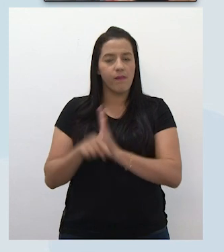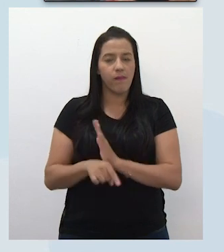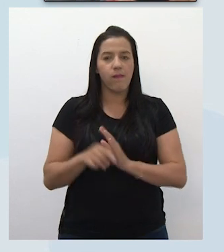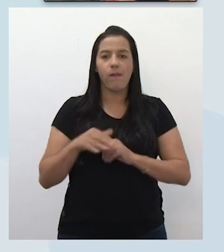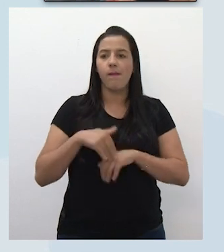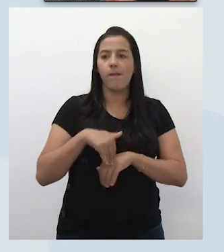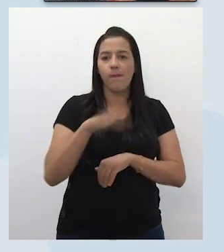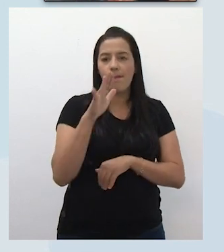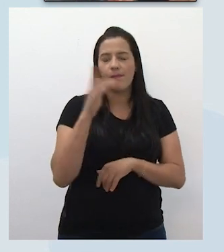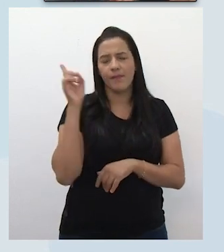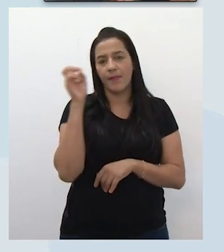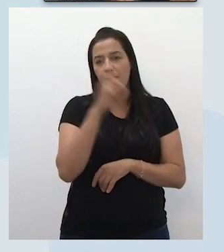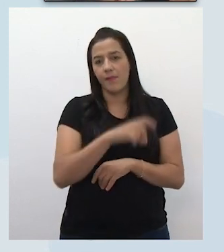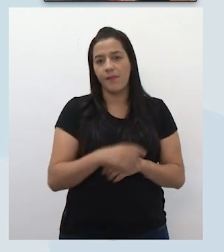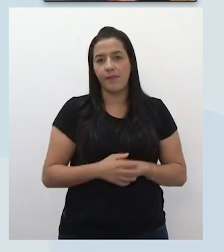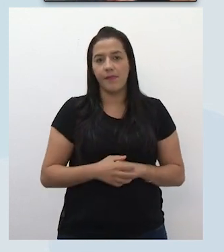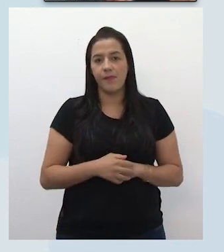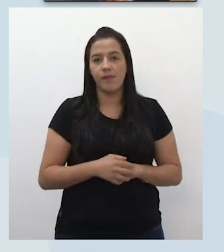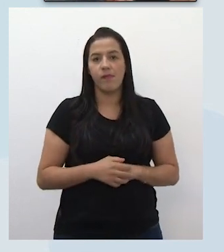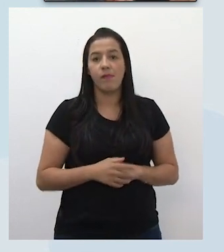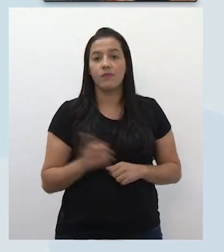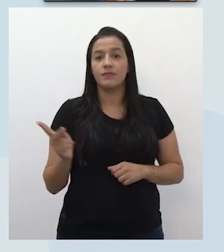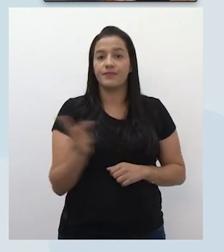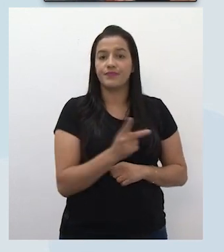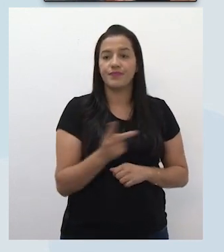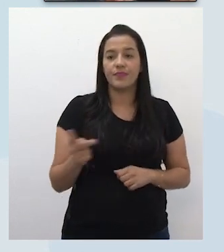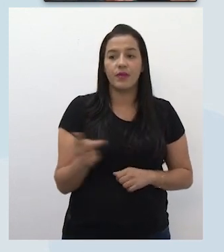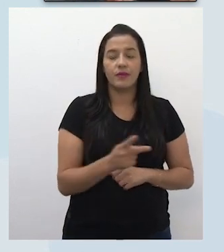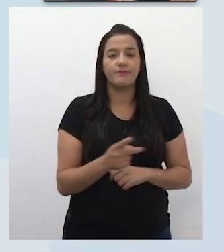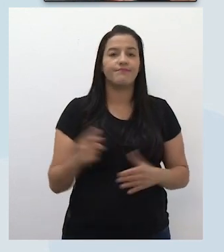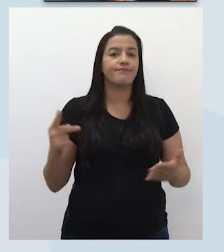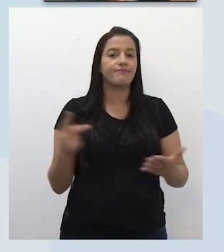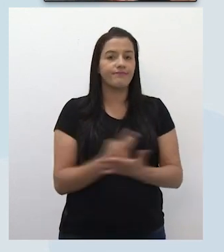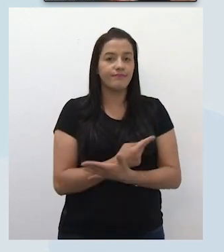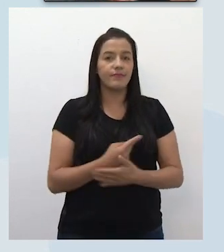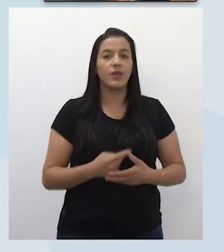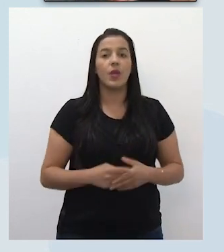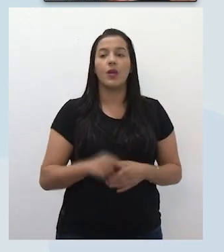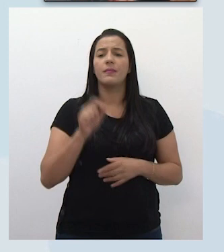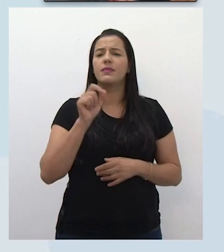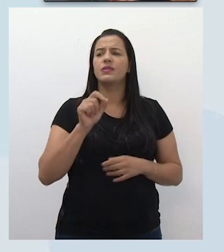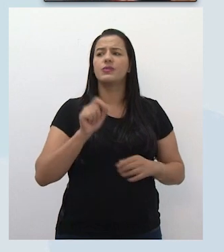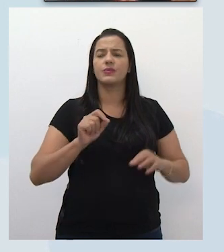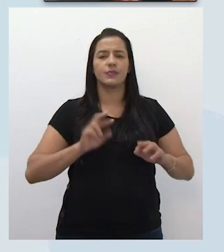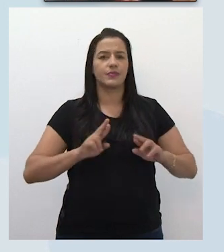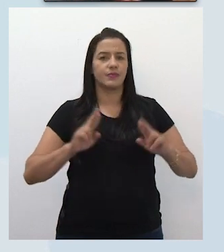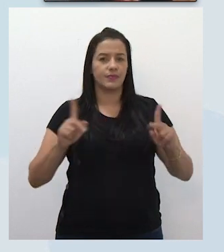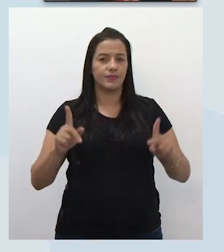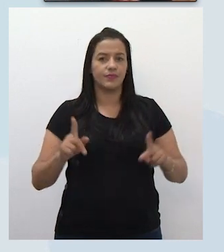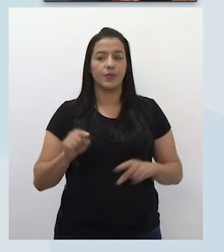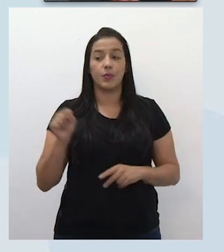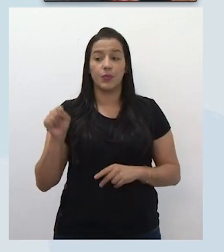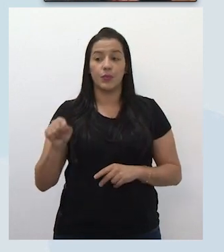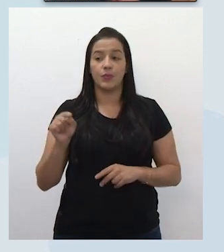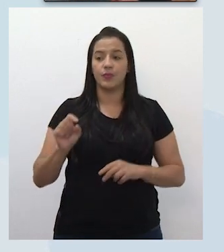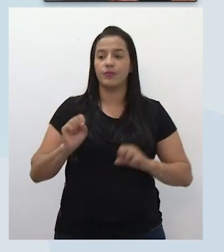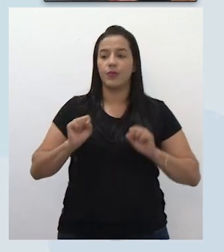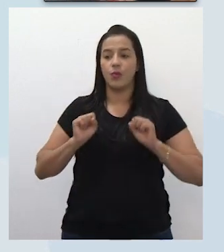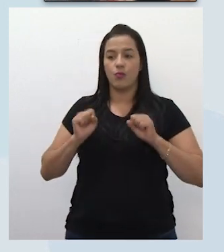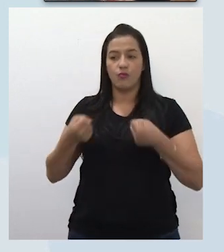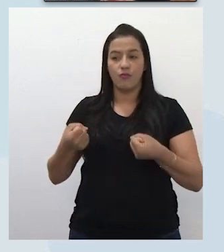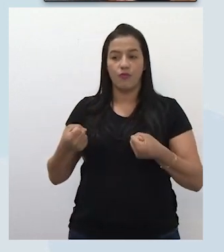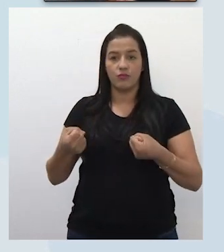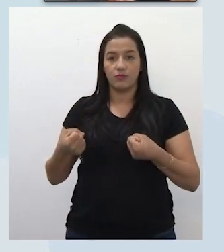os outros 2. Os 2 grupos se deram mal, mas teve uma diferença. Os esforçados, né, e